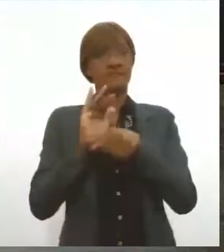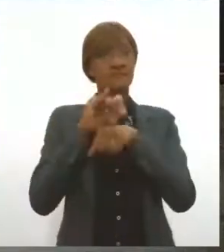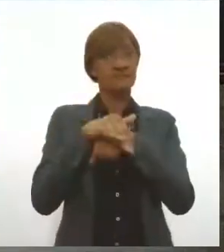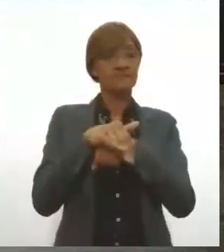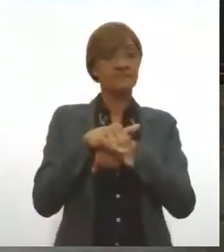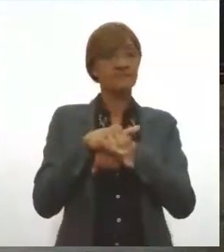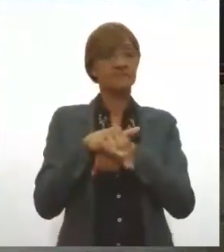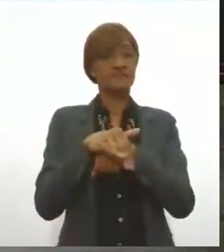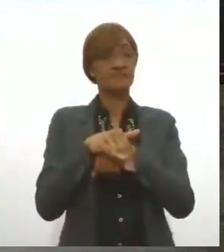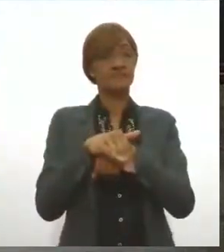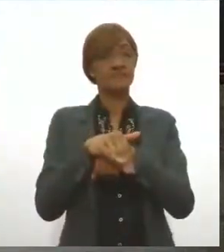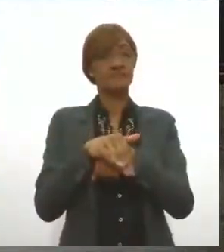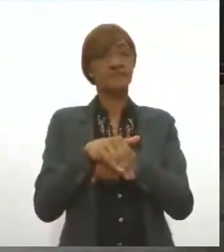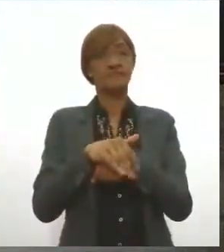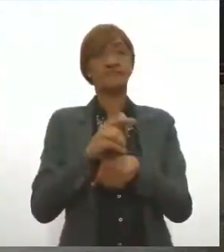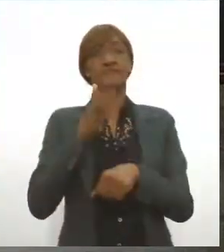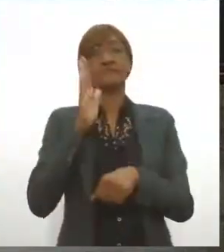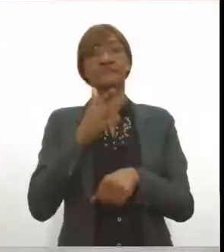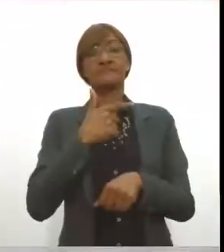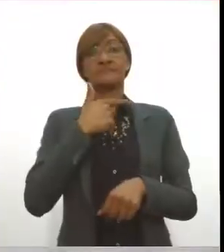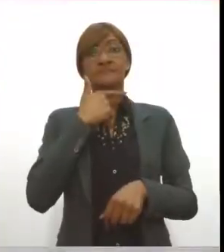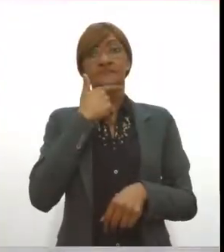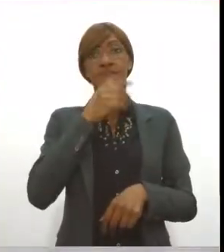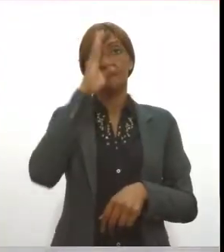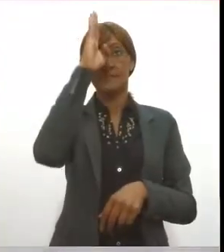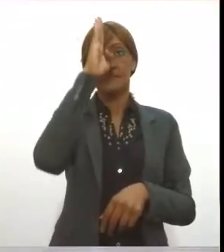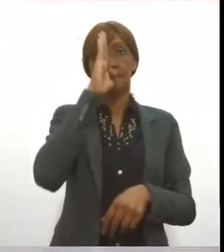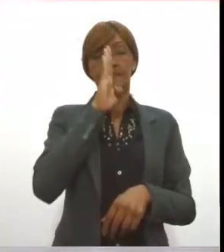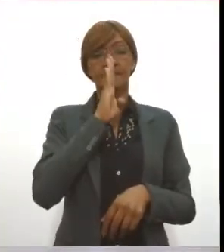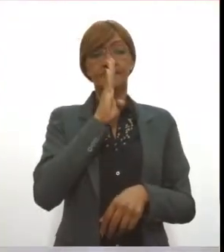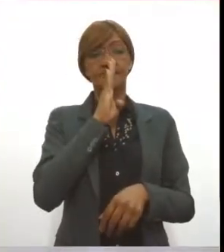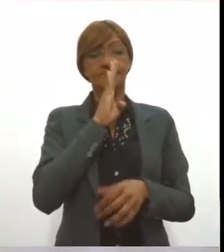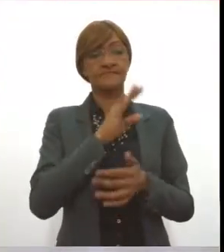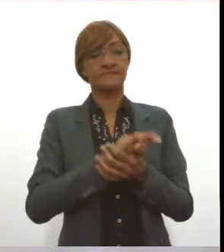Lá tem vaga, vai ser grátis. Lá tem vaga para